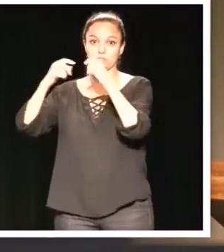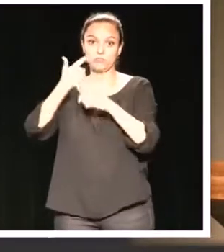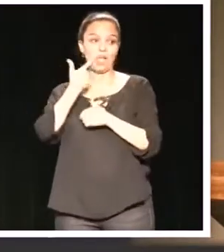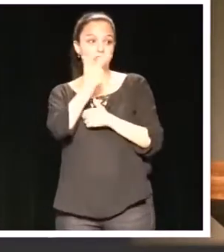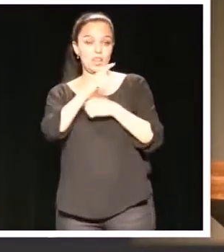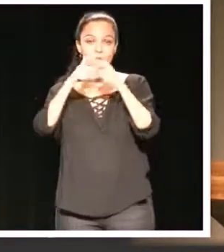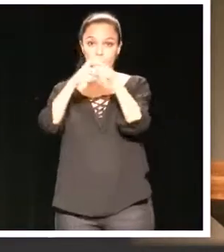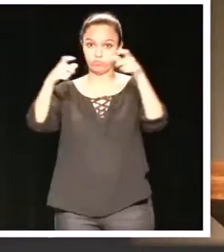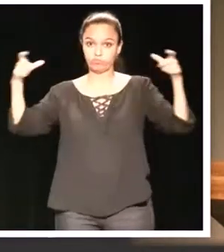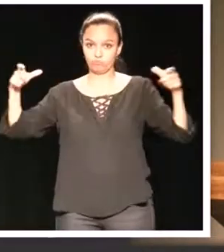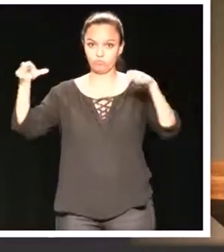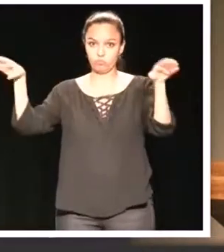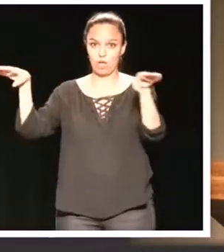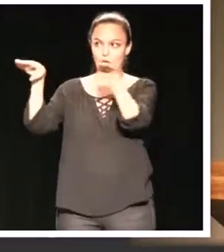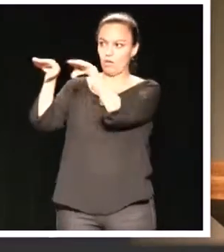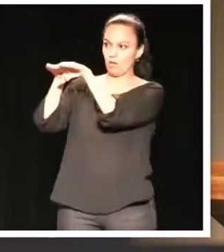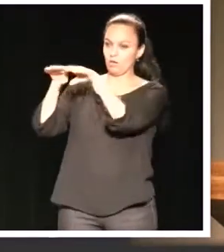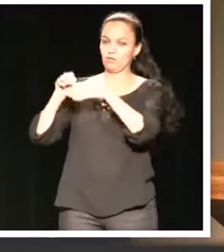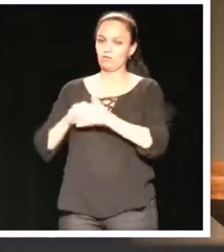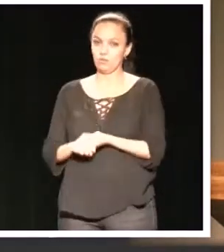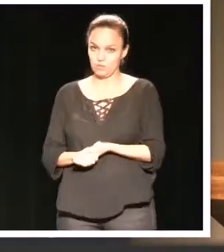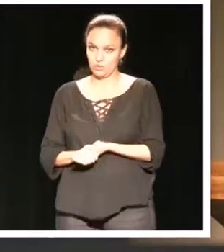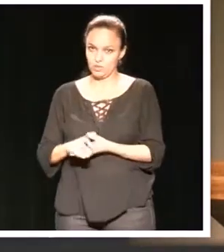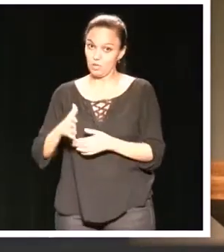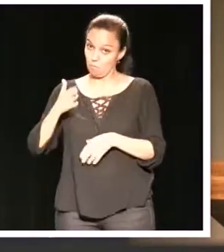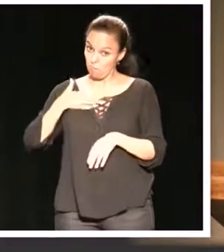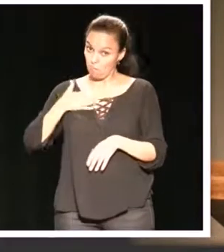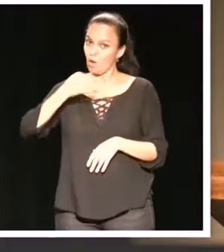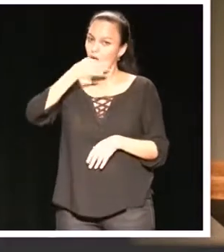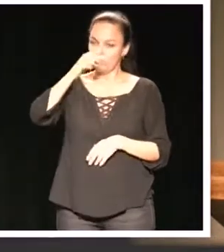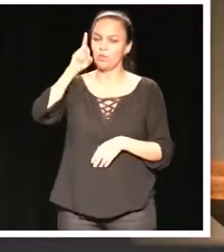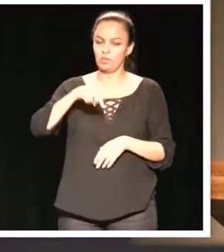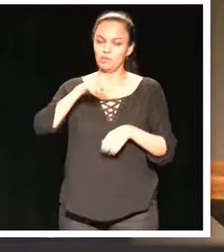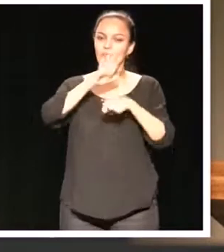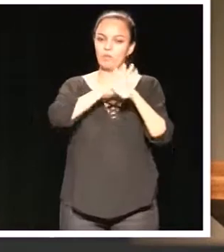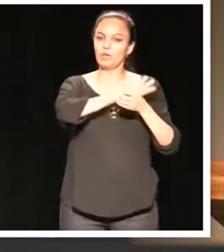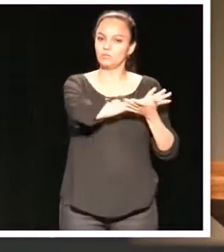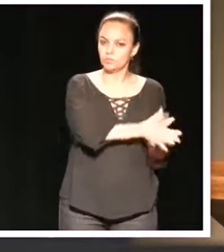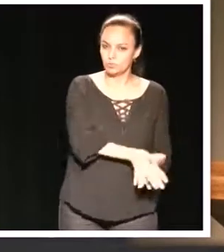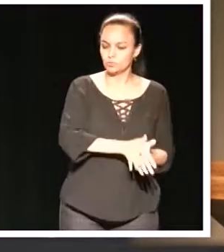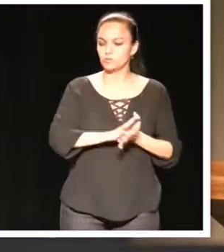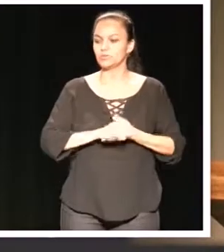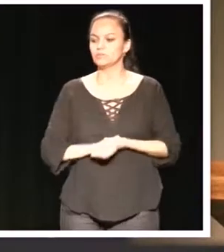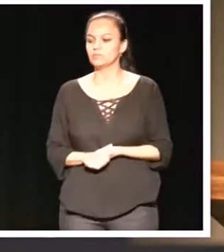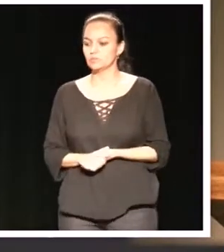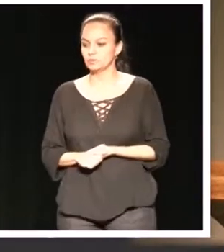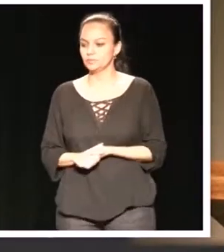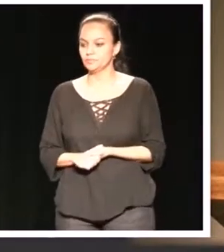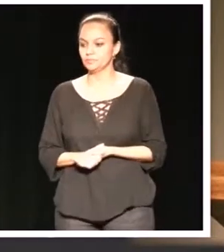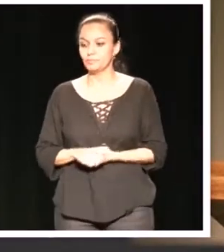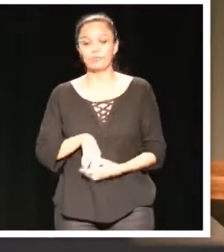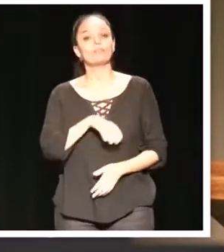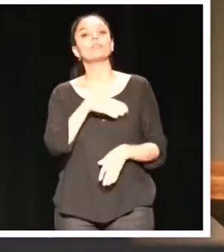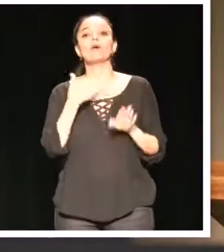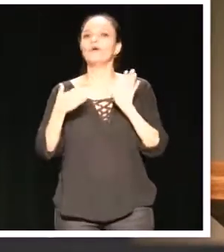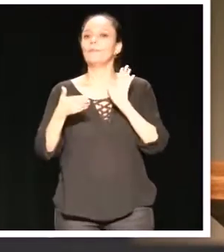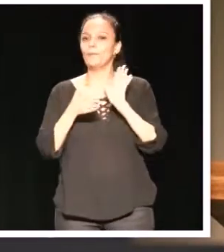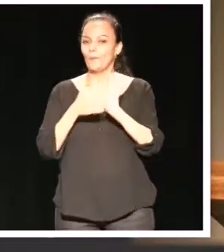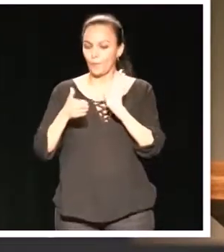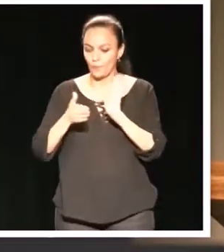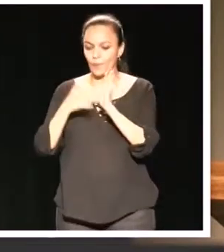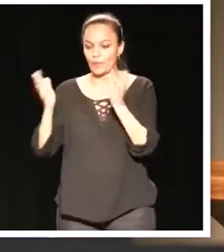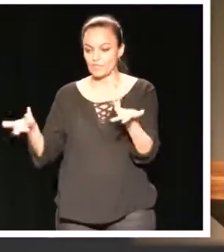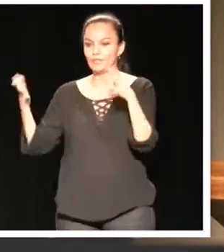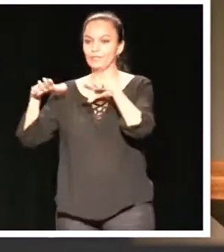Eu classificaria como discriminação, como já falei. Programas de inclusão, mais complicado. Incluem como objetivos a homogeneização